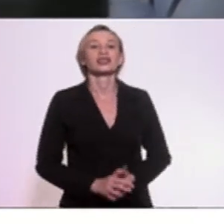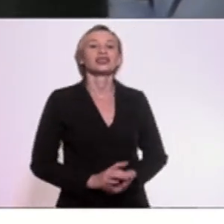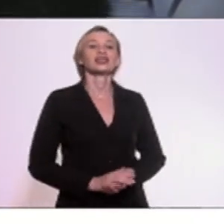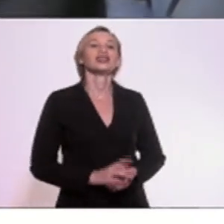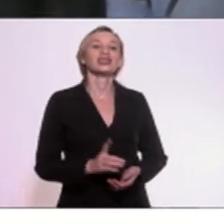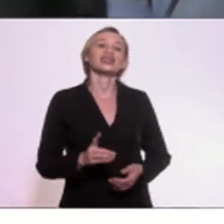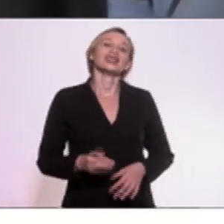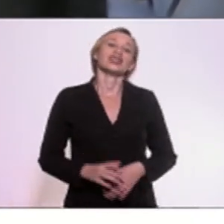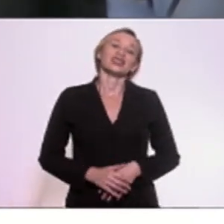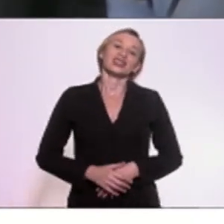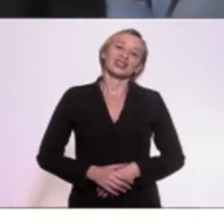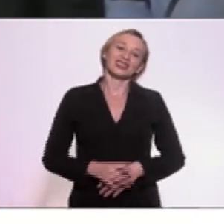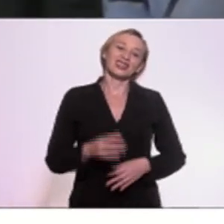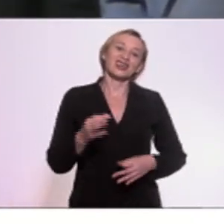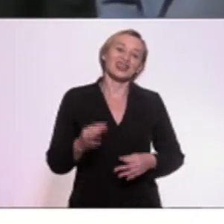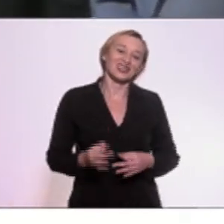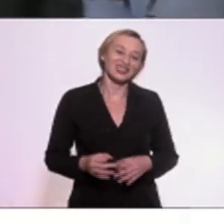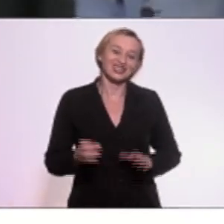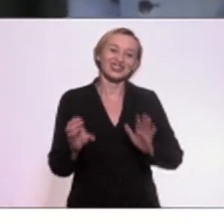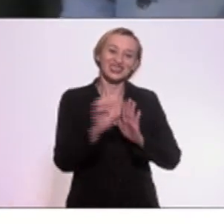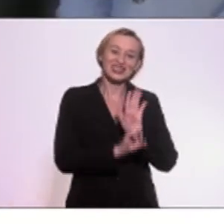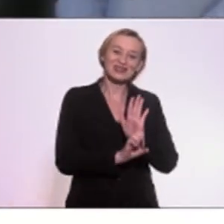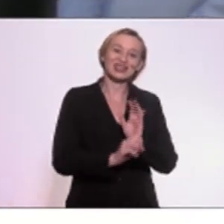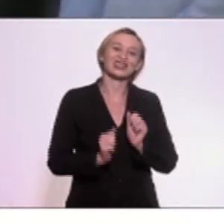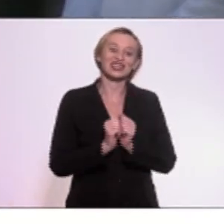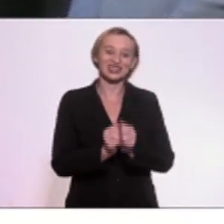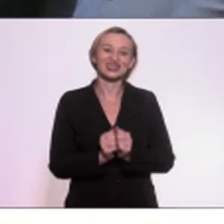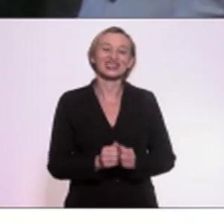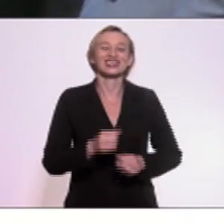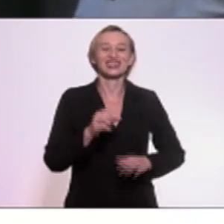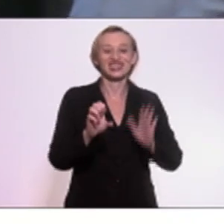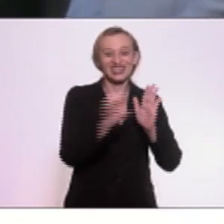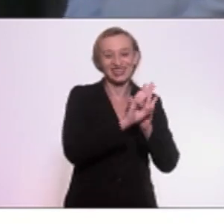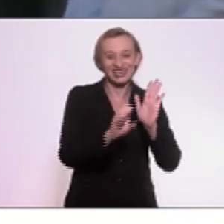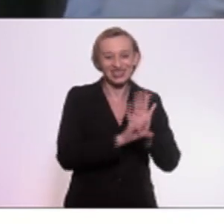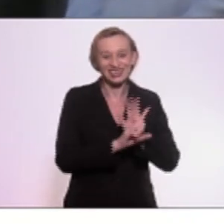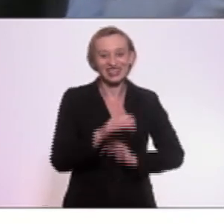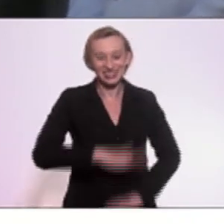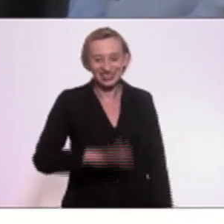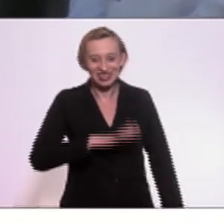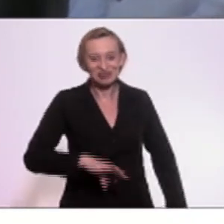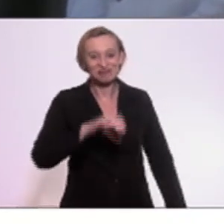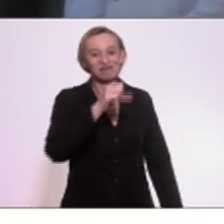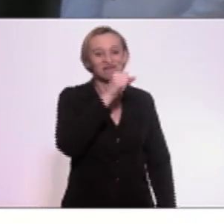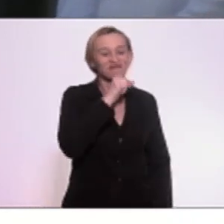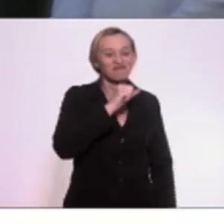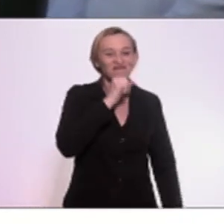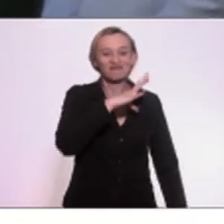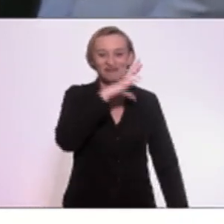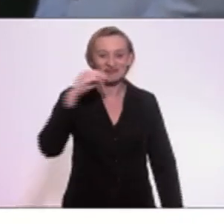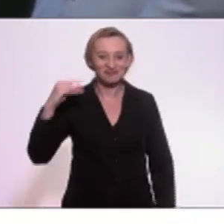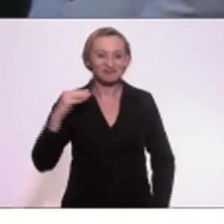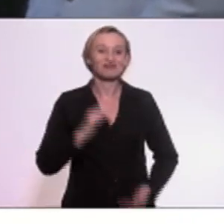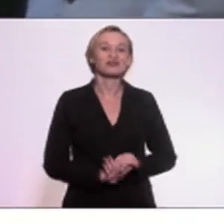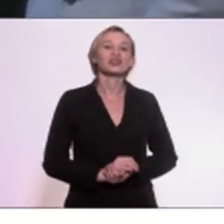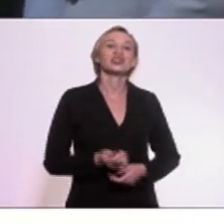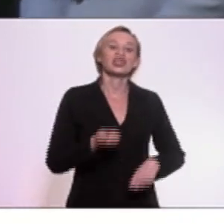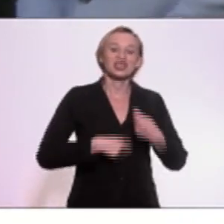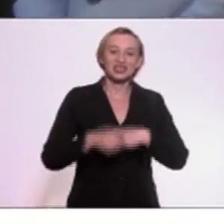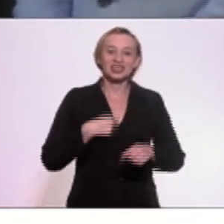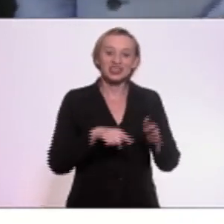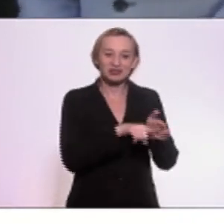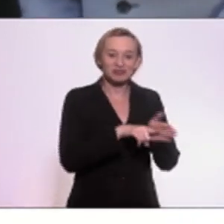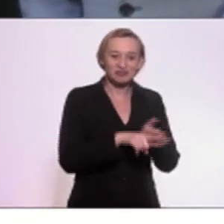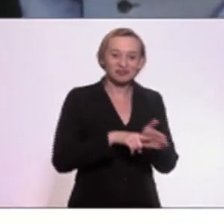Constituição de Justiça pela juridicidade com emendas de ação da criança, do adolescente e do idoso, favorável com as emendas da CCJ, de orçamento, finanças,